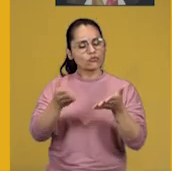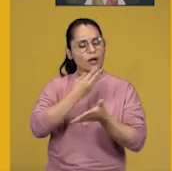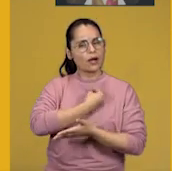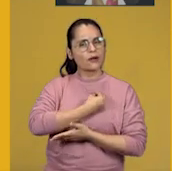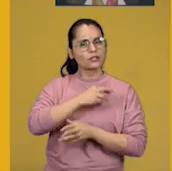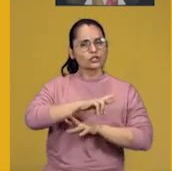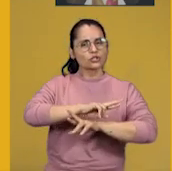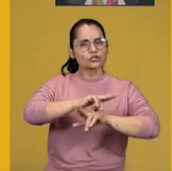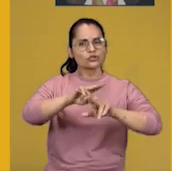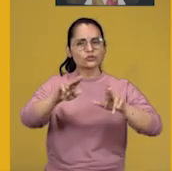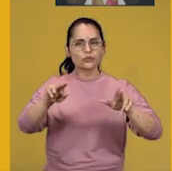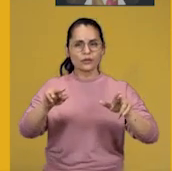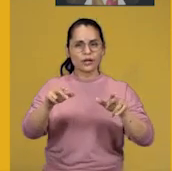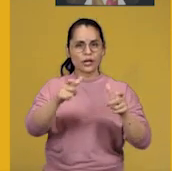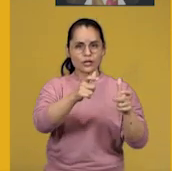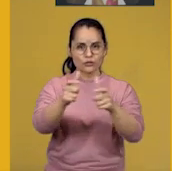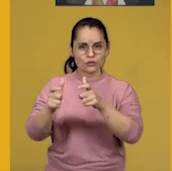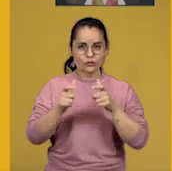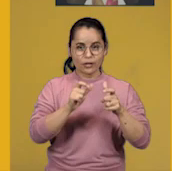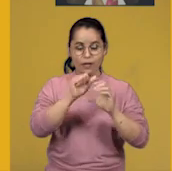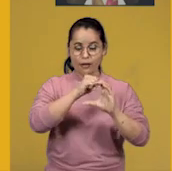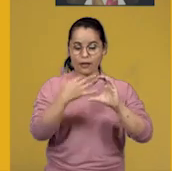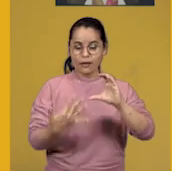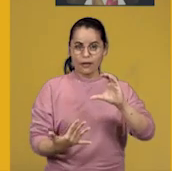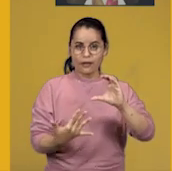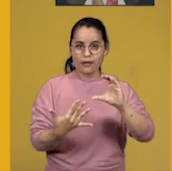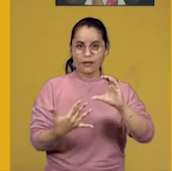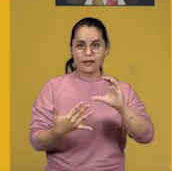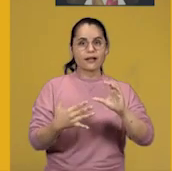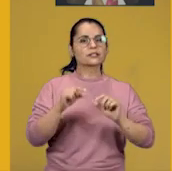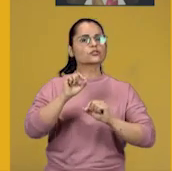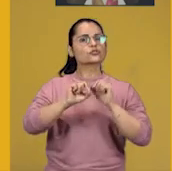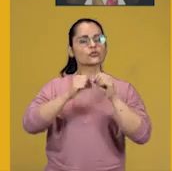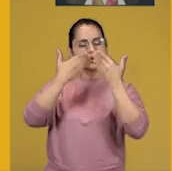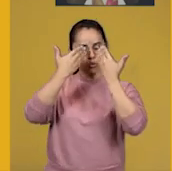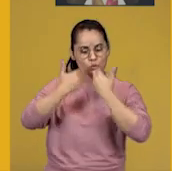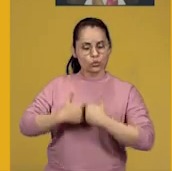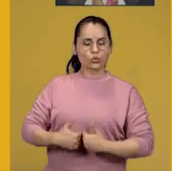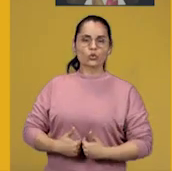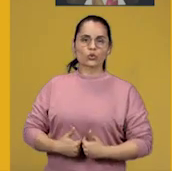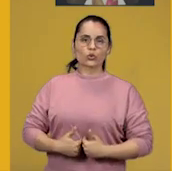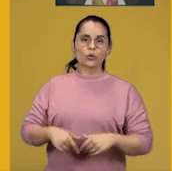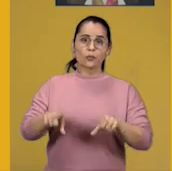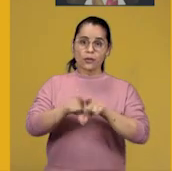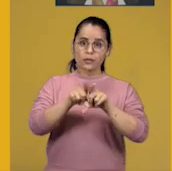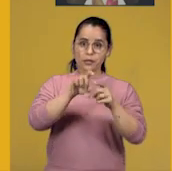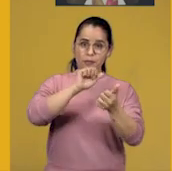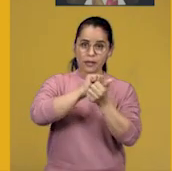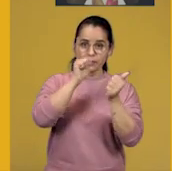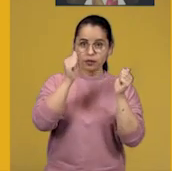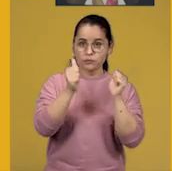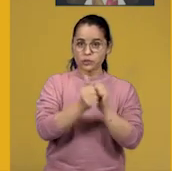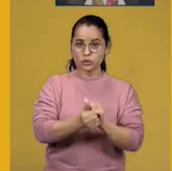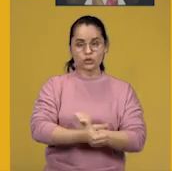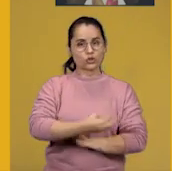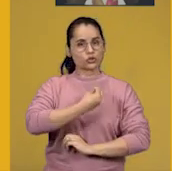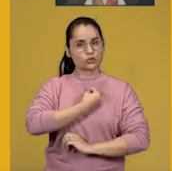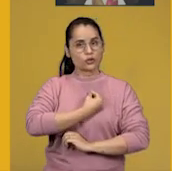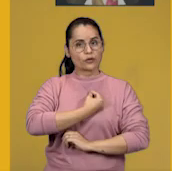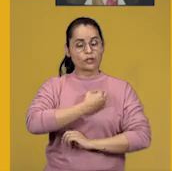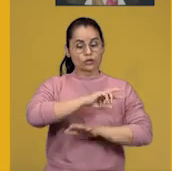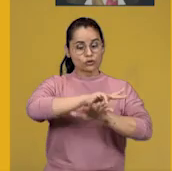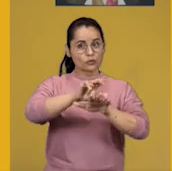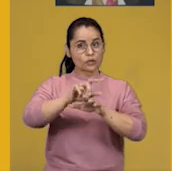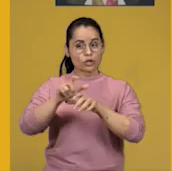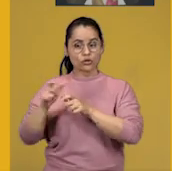nos diferentes ambientes. Características fisiológicas e adaptações de seres vivos nos diferentes ambientes